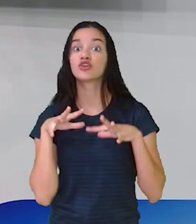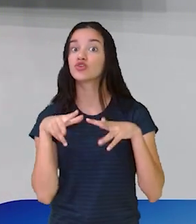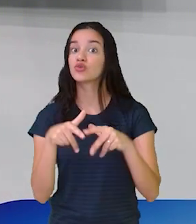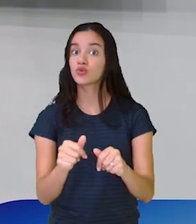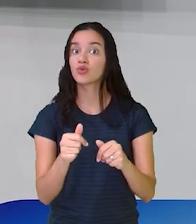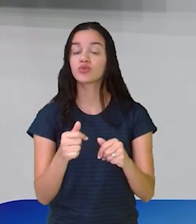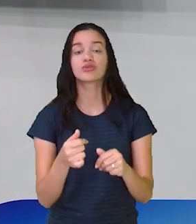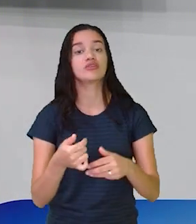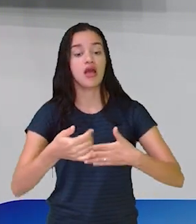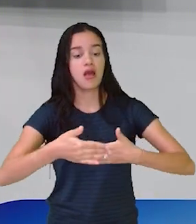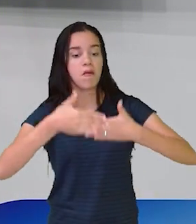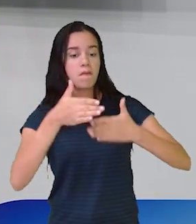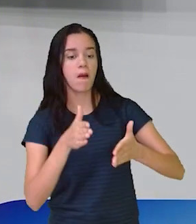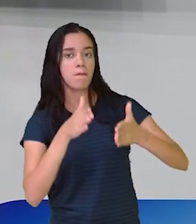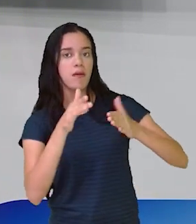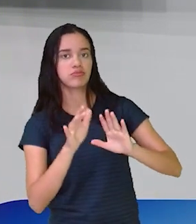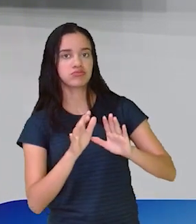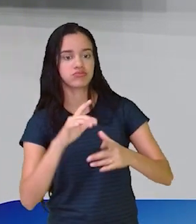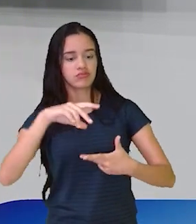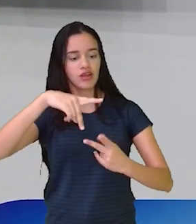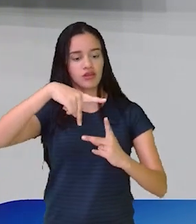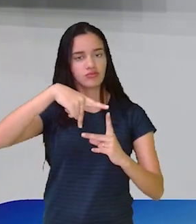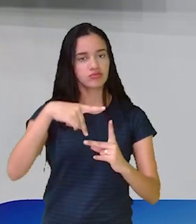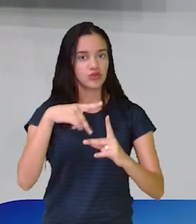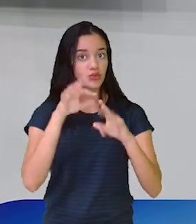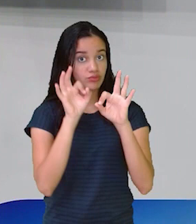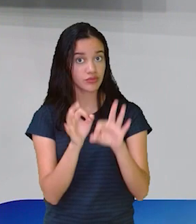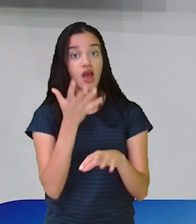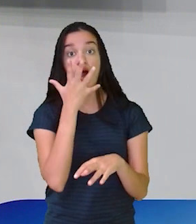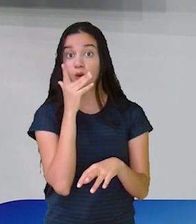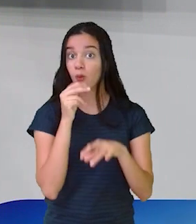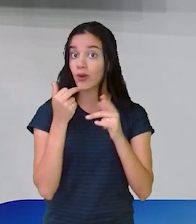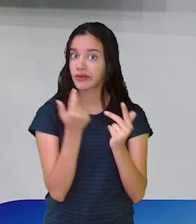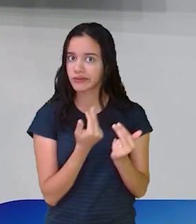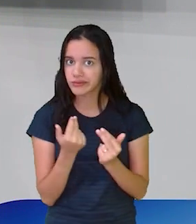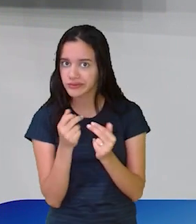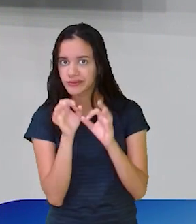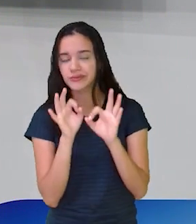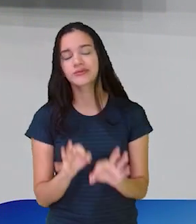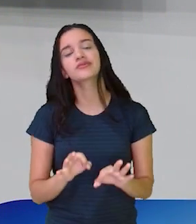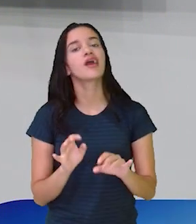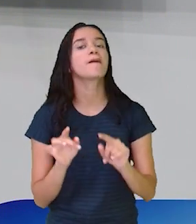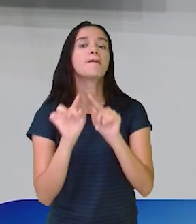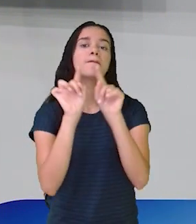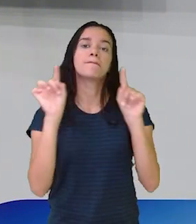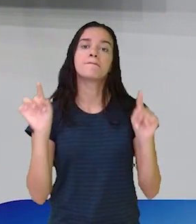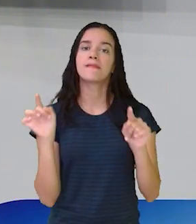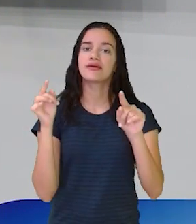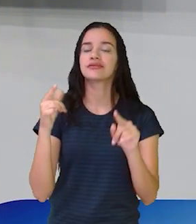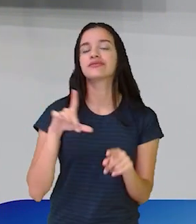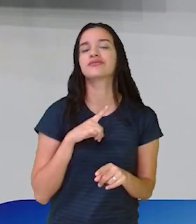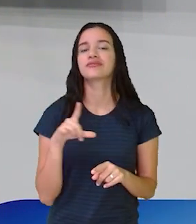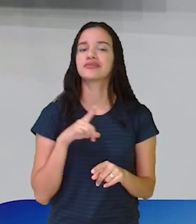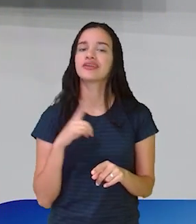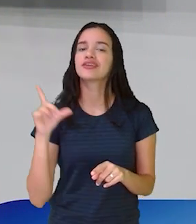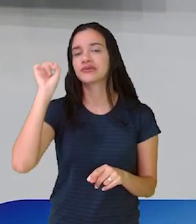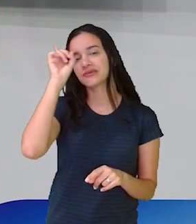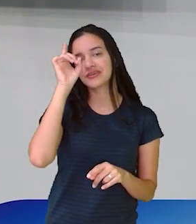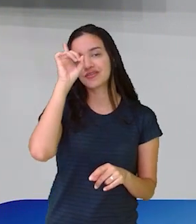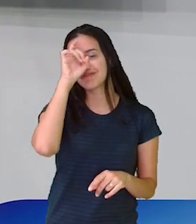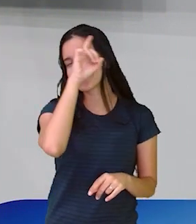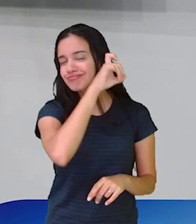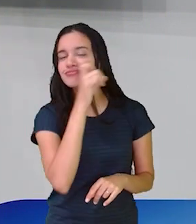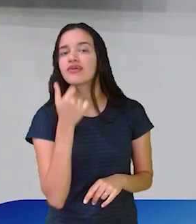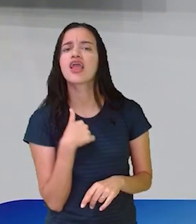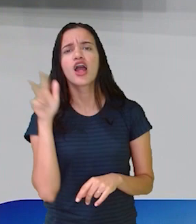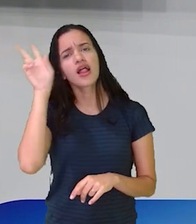as faces da mesma cor, né? A lógica do cubo mágico é essa. Mas eu tenho bastante dificuldade. Lembro de